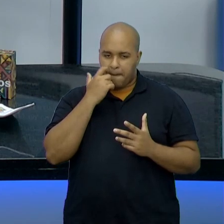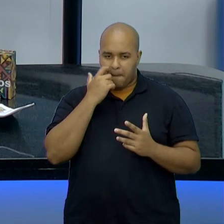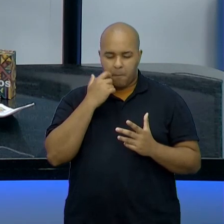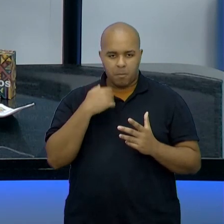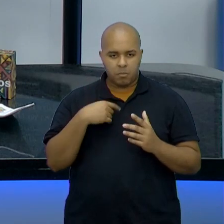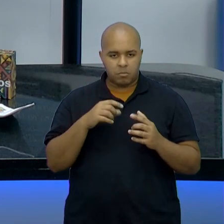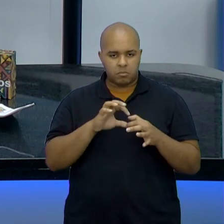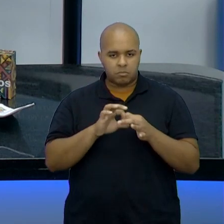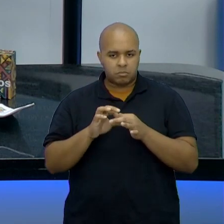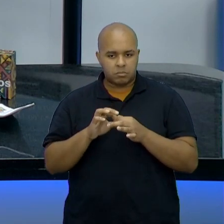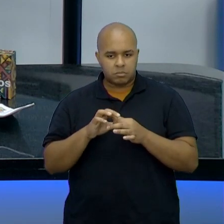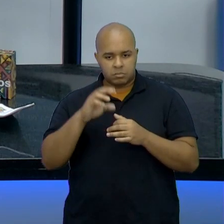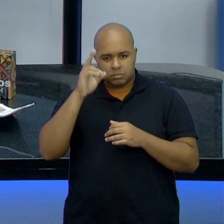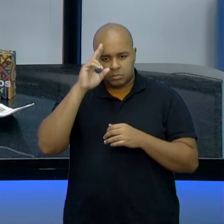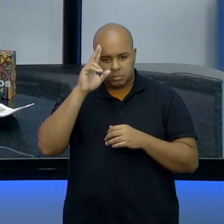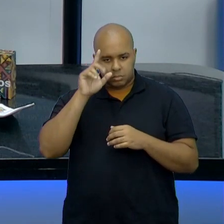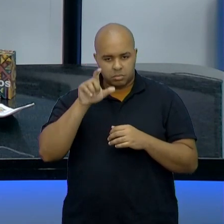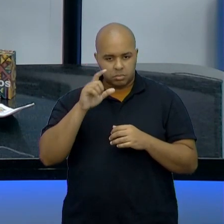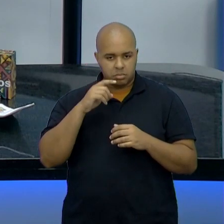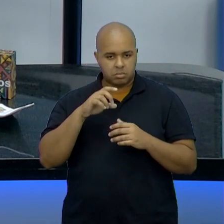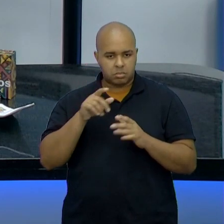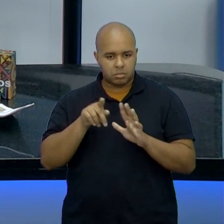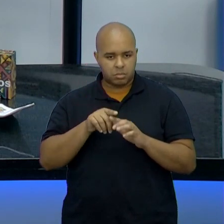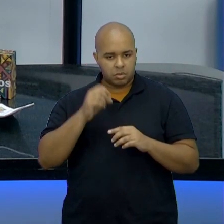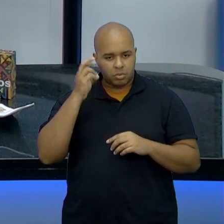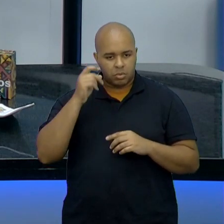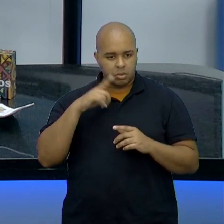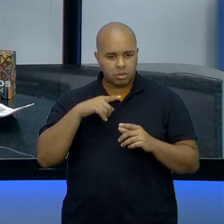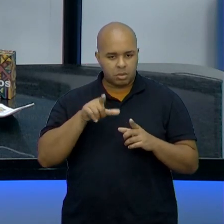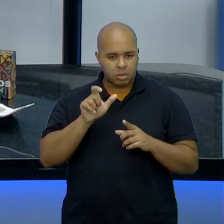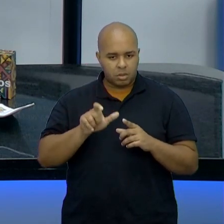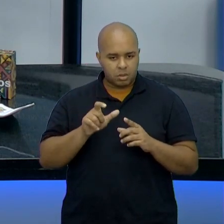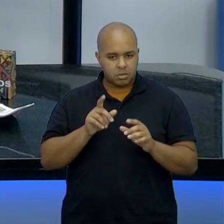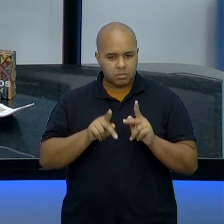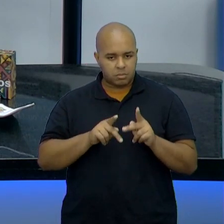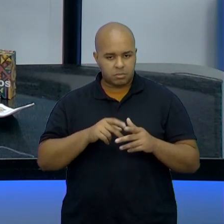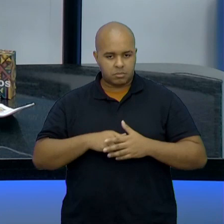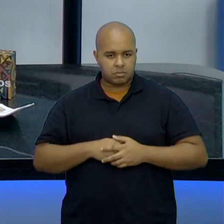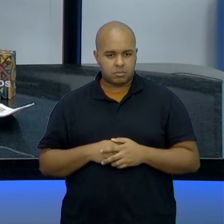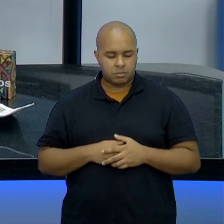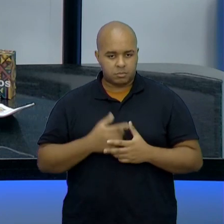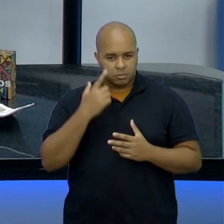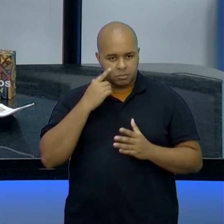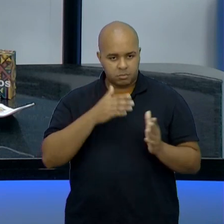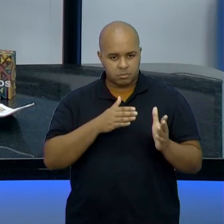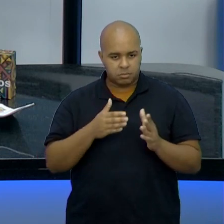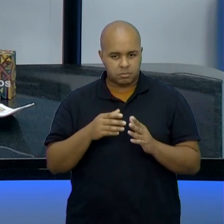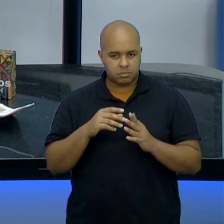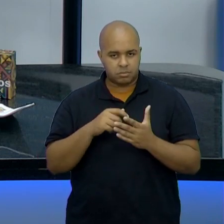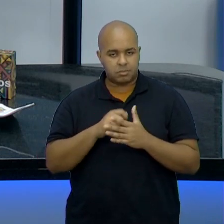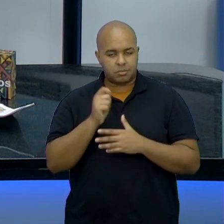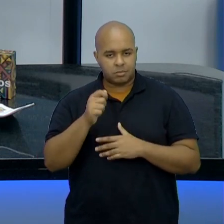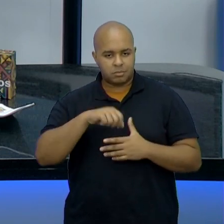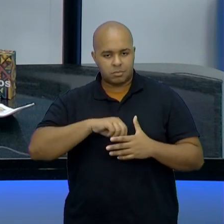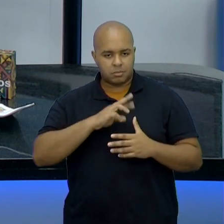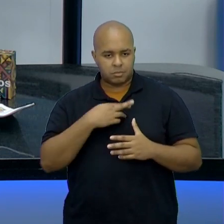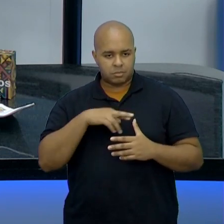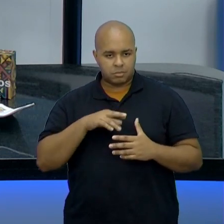o contexto histórico, étnico e cultural desses povos. Vamos dar uma olhada nas cartas de